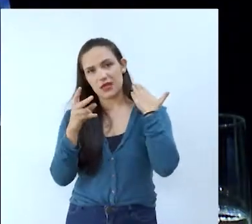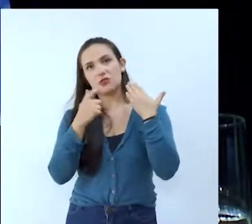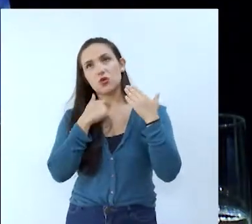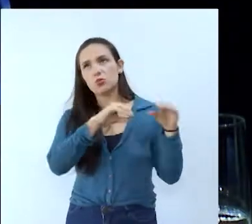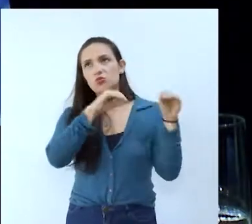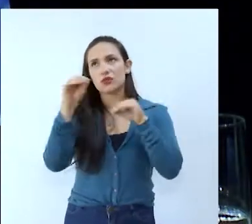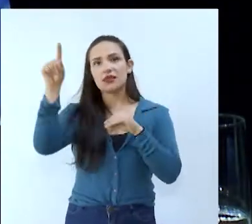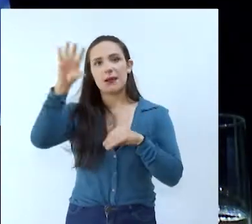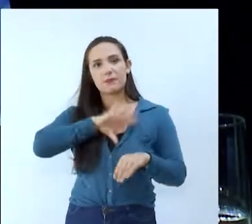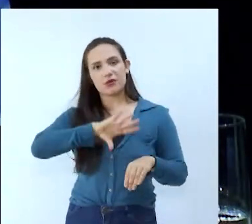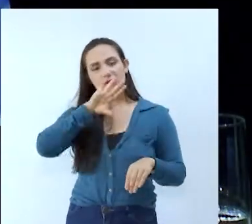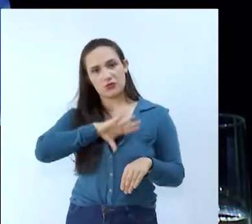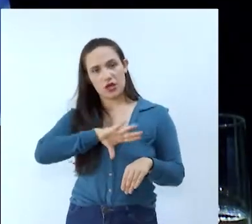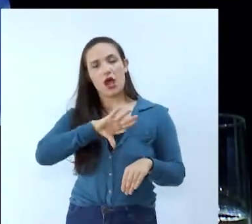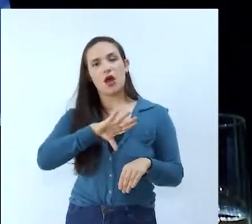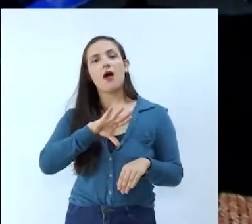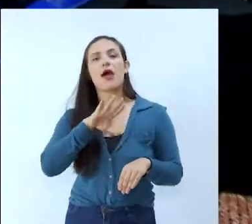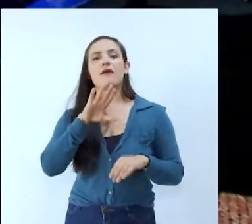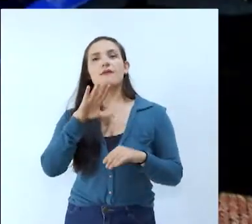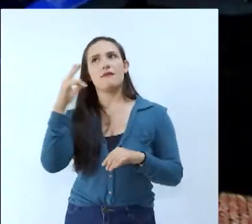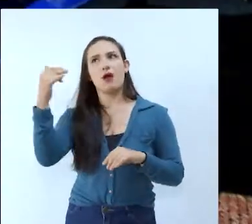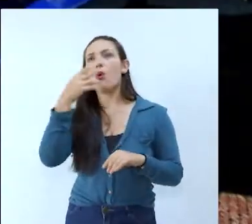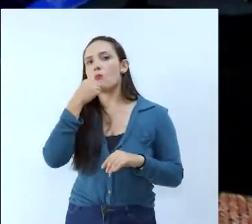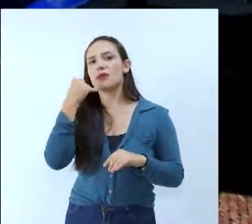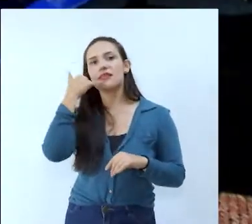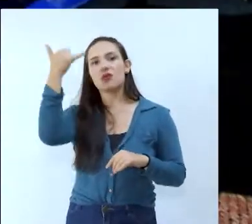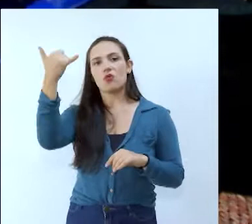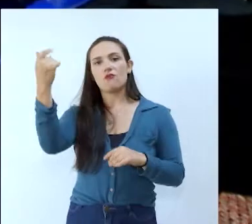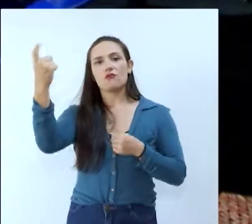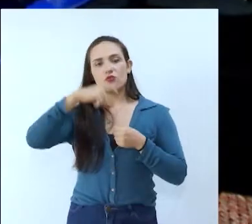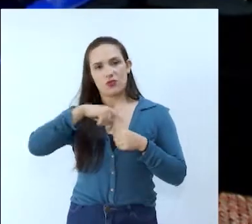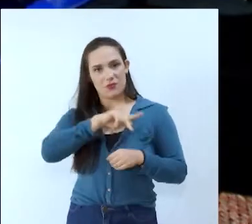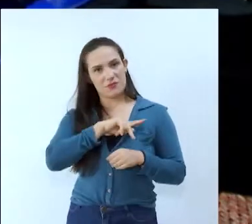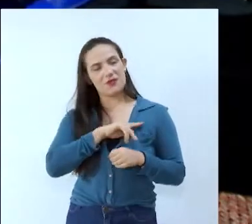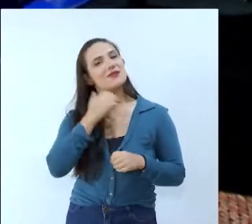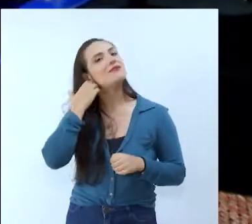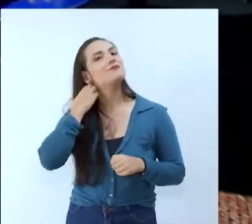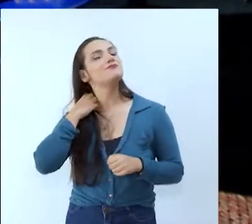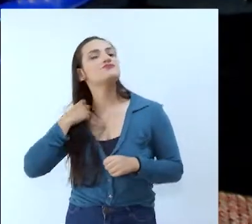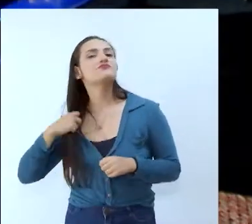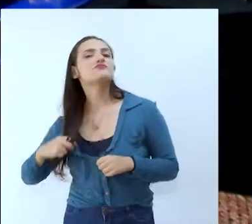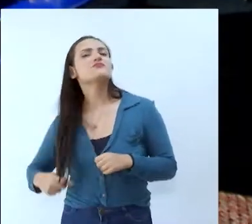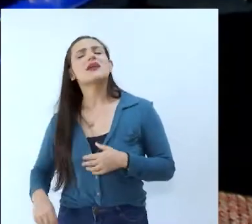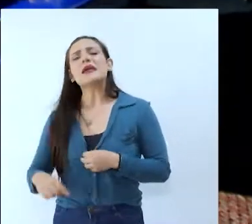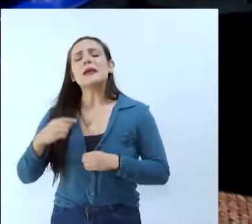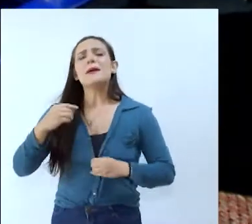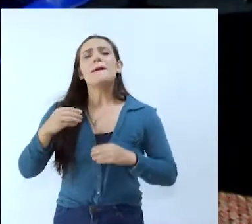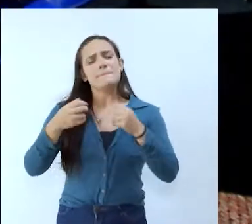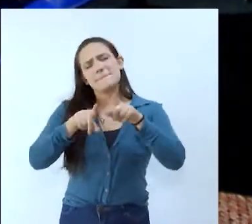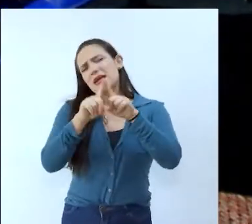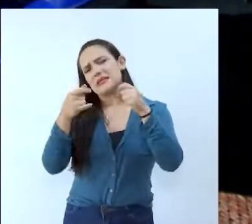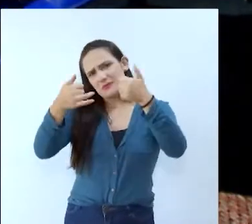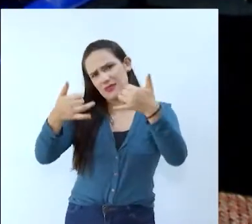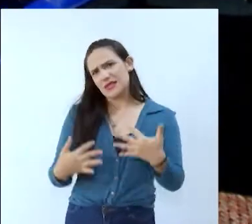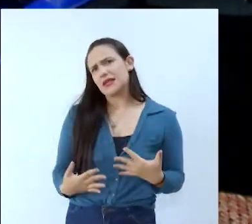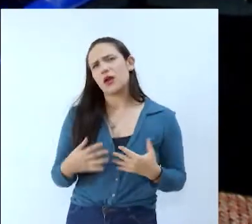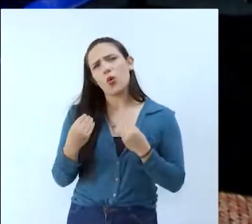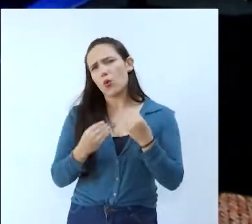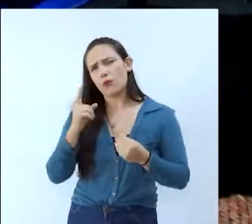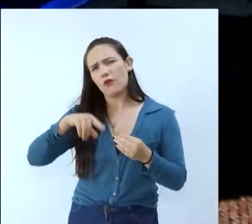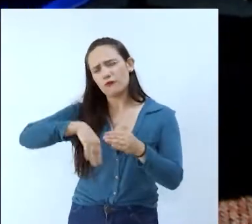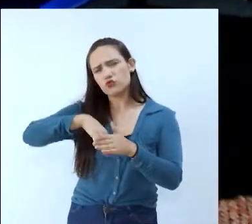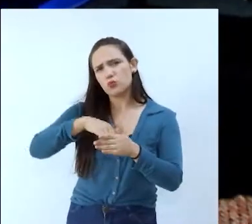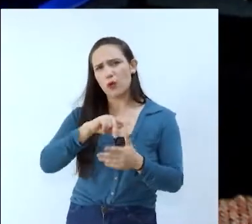foi para São Paulo, morava onde lá em São Paulo, Marildo? Eu morava em Perdizes. Porque ali, então, Perdizes? Eu morei em Perdizes. Você morou em Perdizes? Eu estudei na